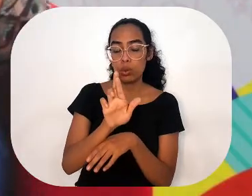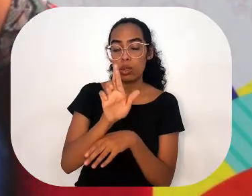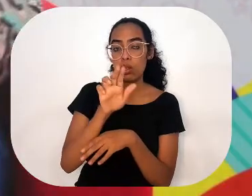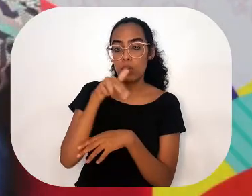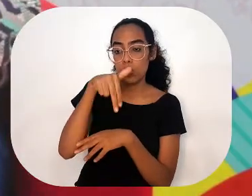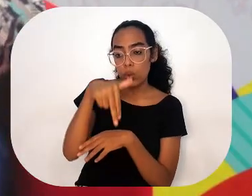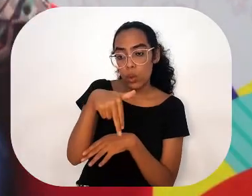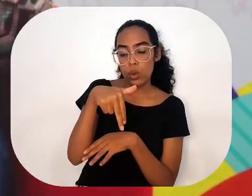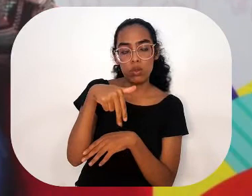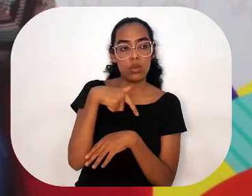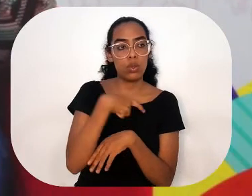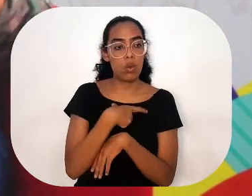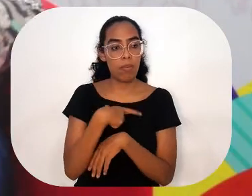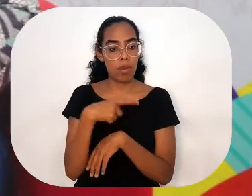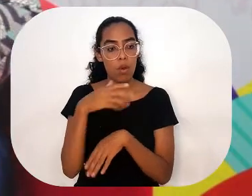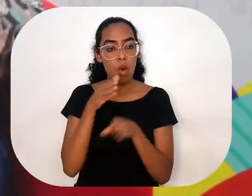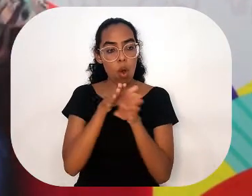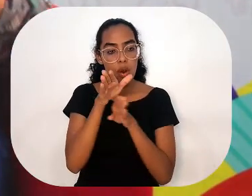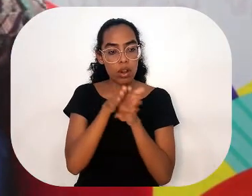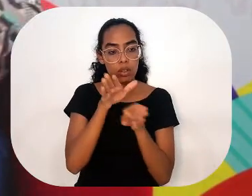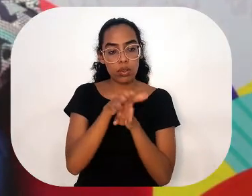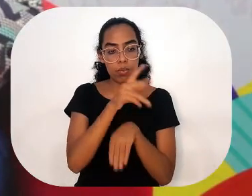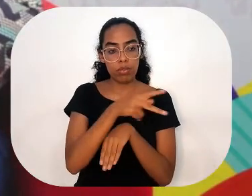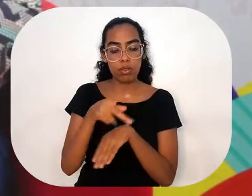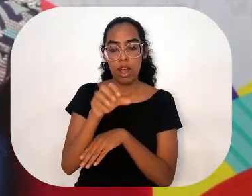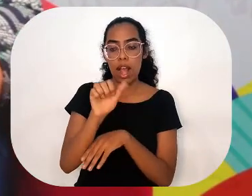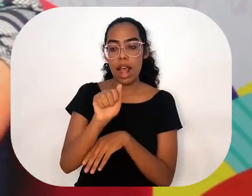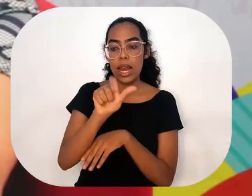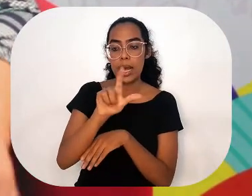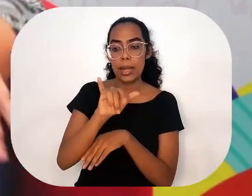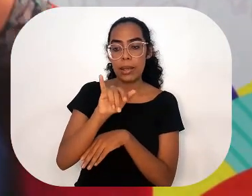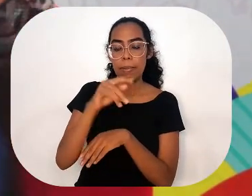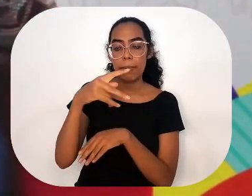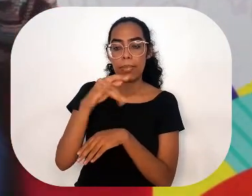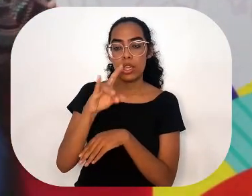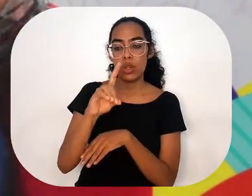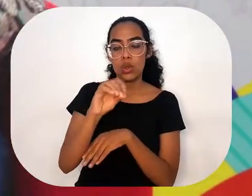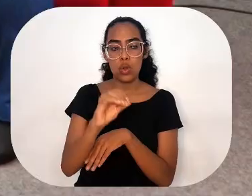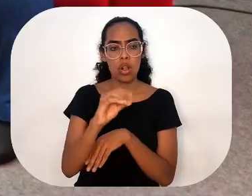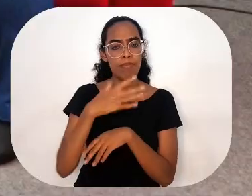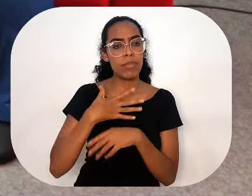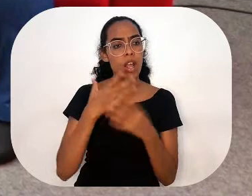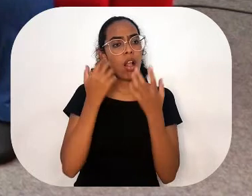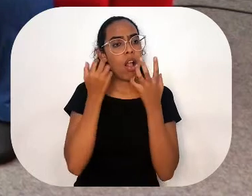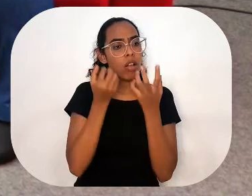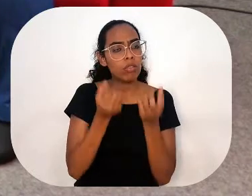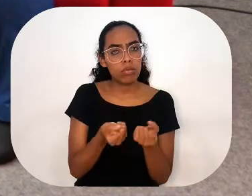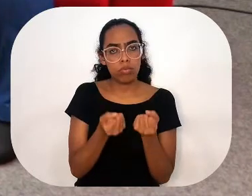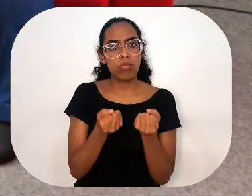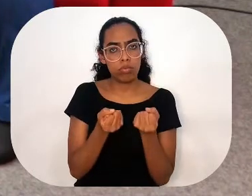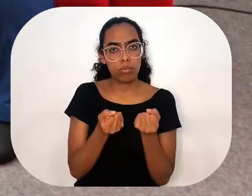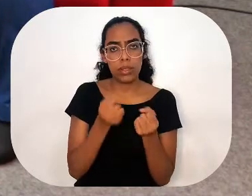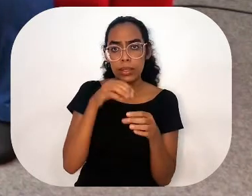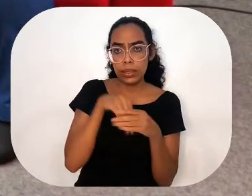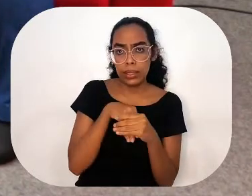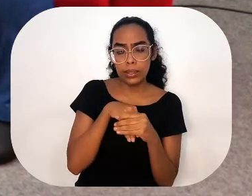ressaltar porque o meu orientador que foi o Professor Alípio de Sousa E me acolheu profundamente com